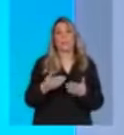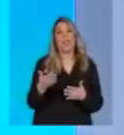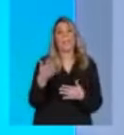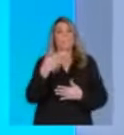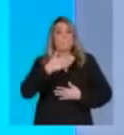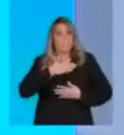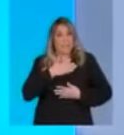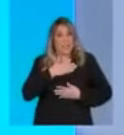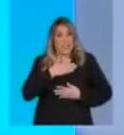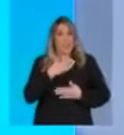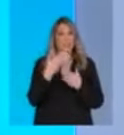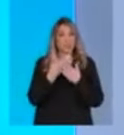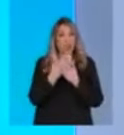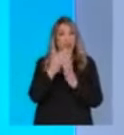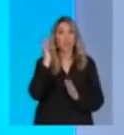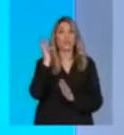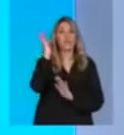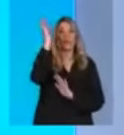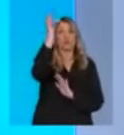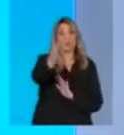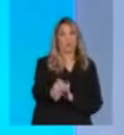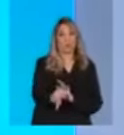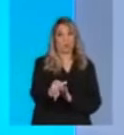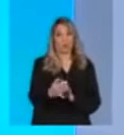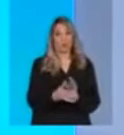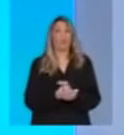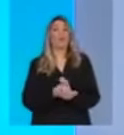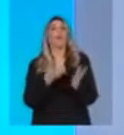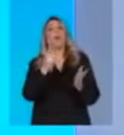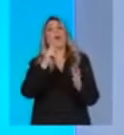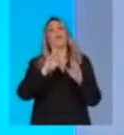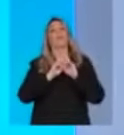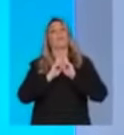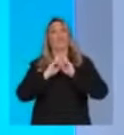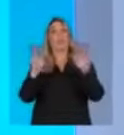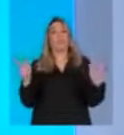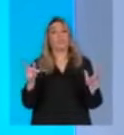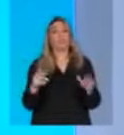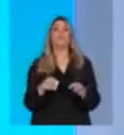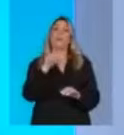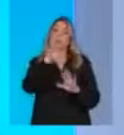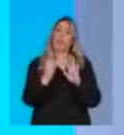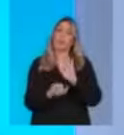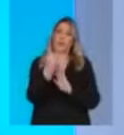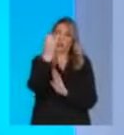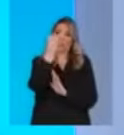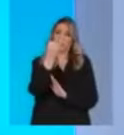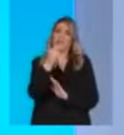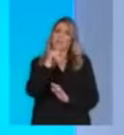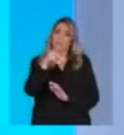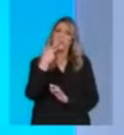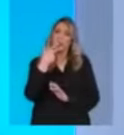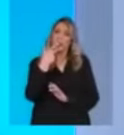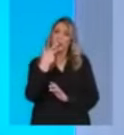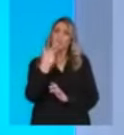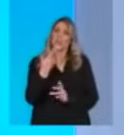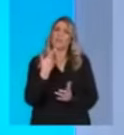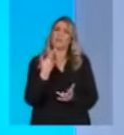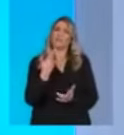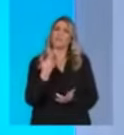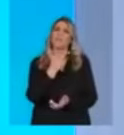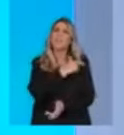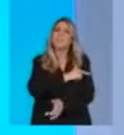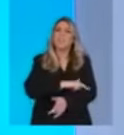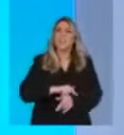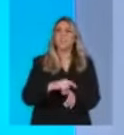escola que vai chegar e que não chega nunca né e é importante porque é um relato sincero honesto de uma mulher negra